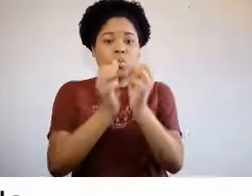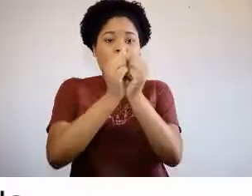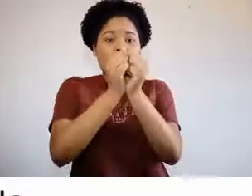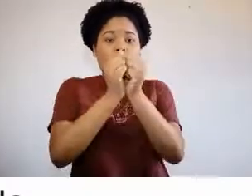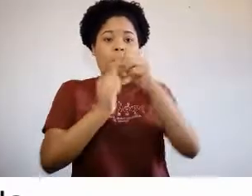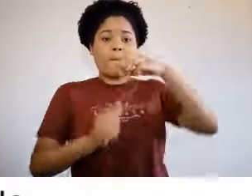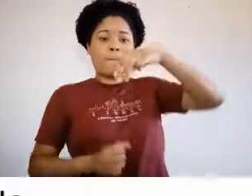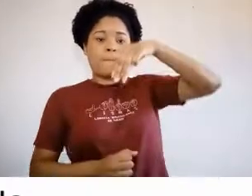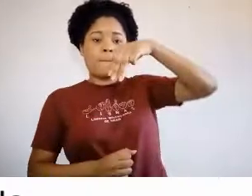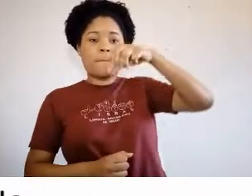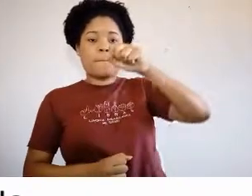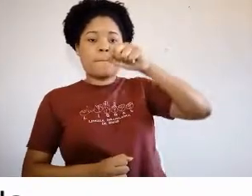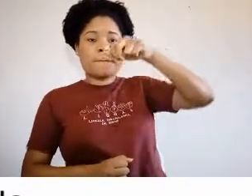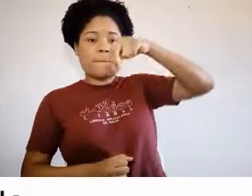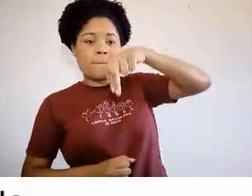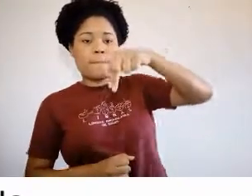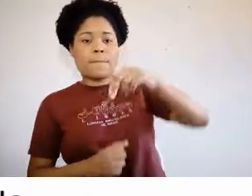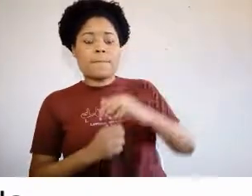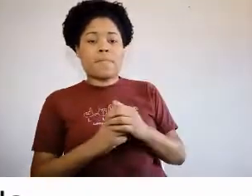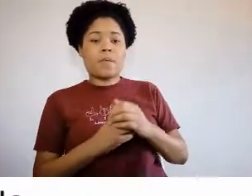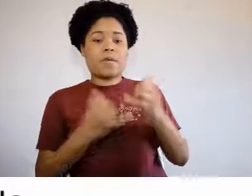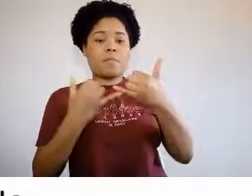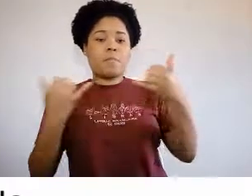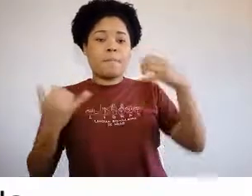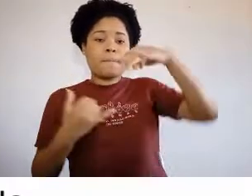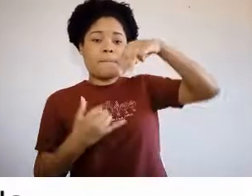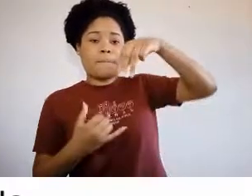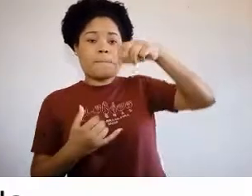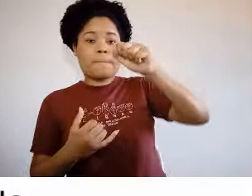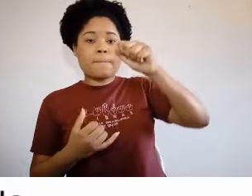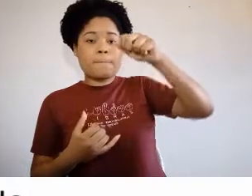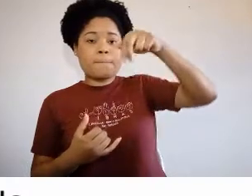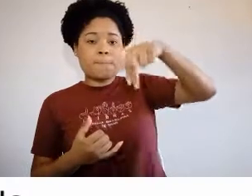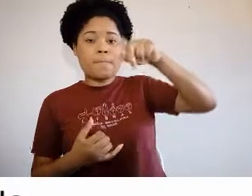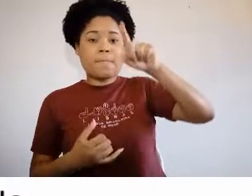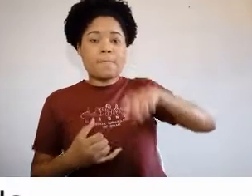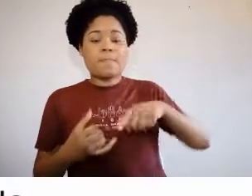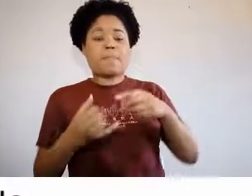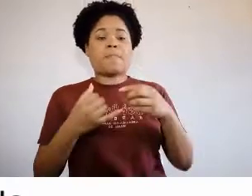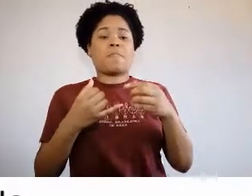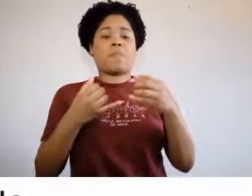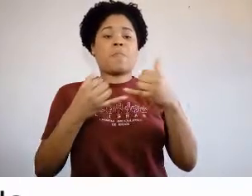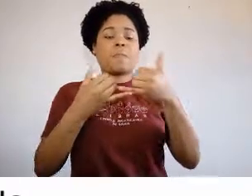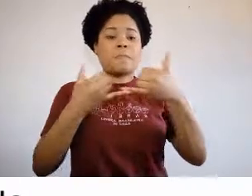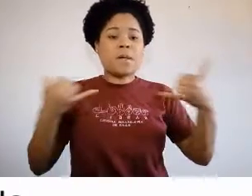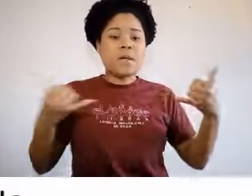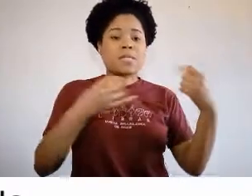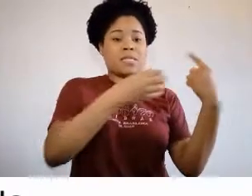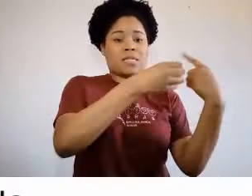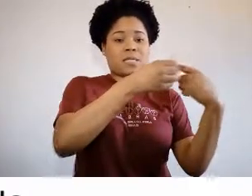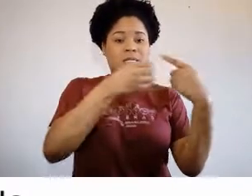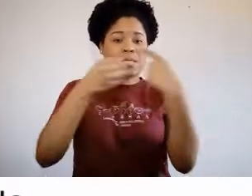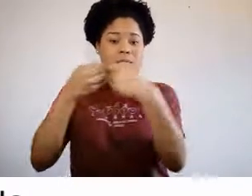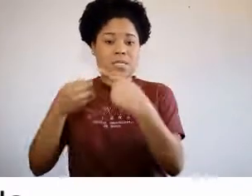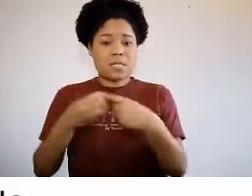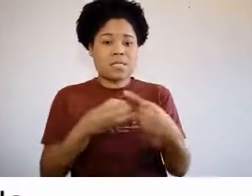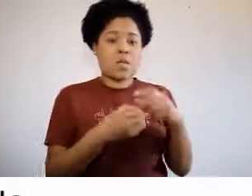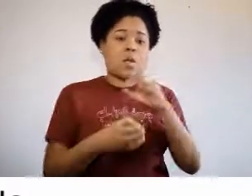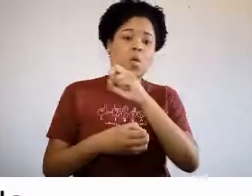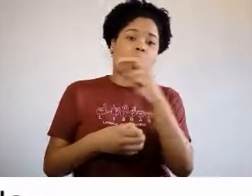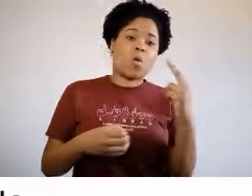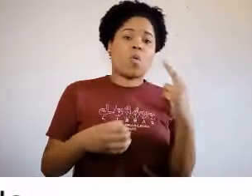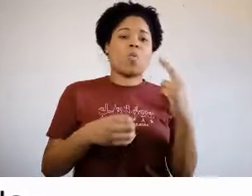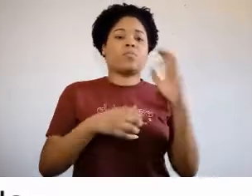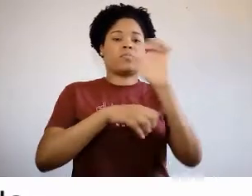redes LANs se tornou uma MAN. Uma rede MAN geralmente é uma rede entre cidades e